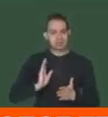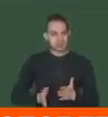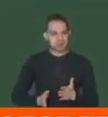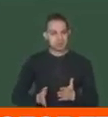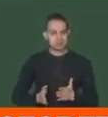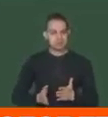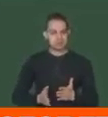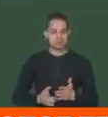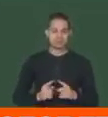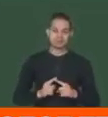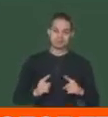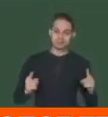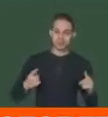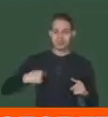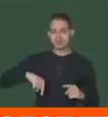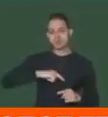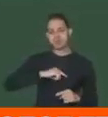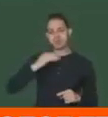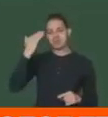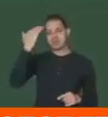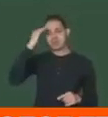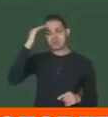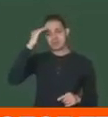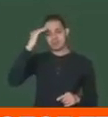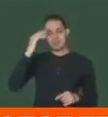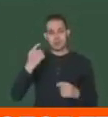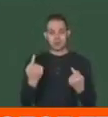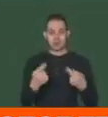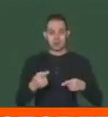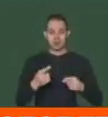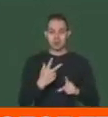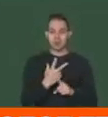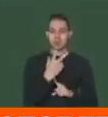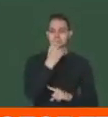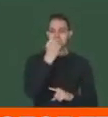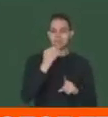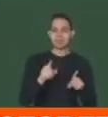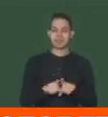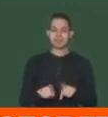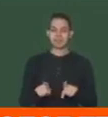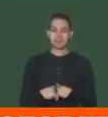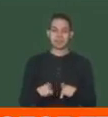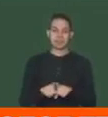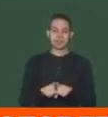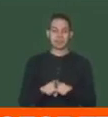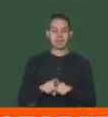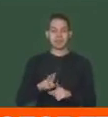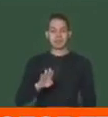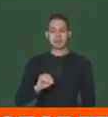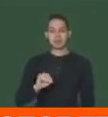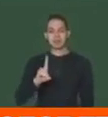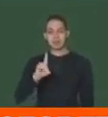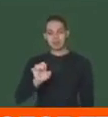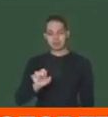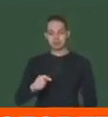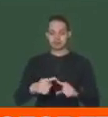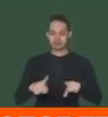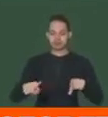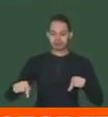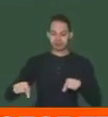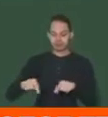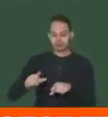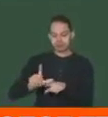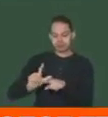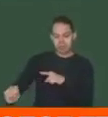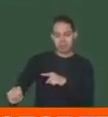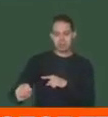mas nós entendemos com a vitória da oposição, mas como um bode na sala que foi colocado para ser retirado, o que não nos